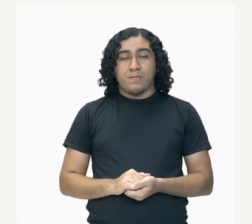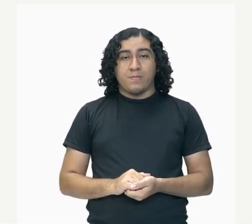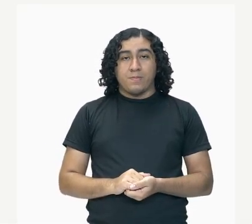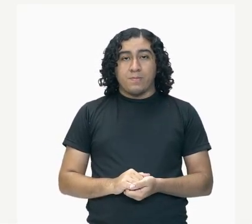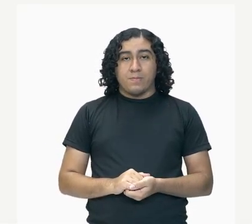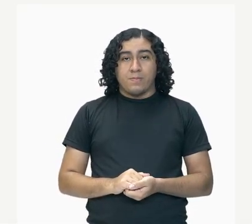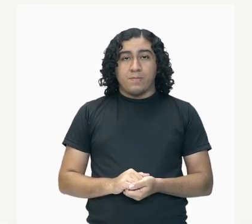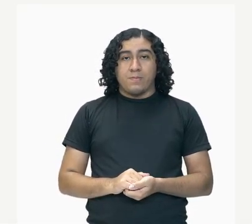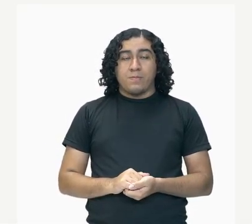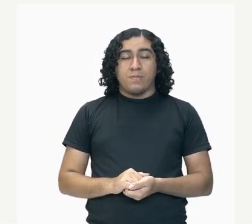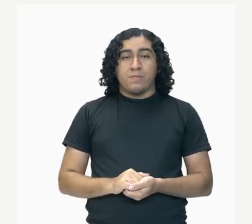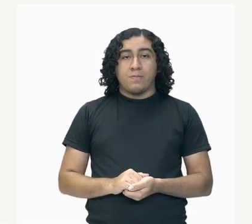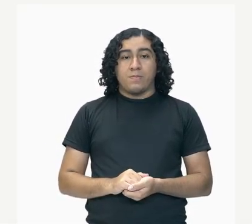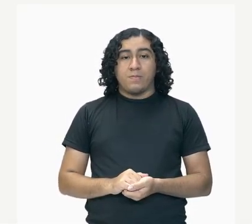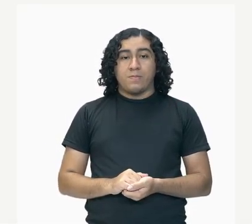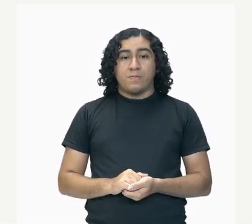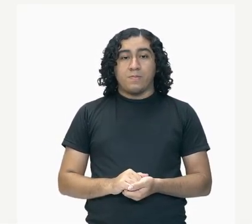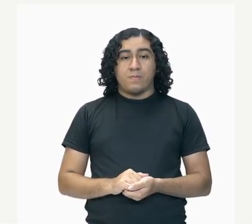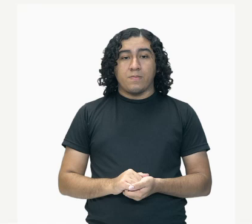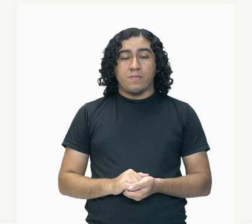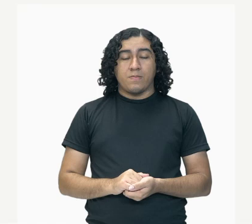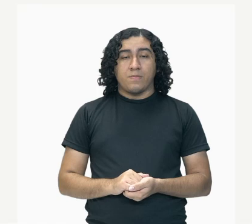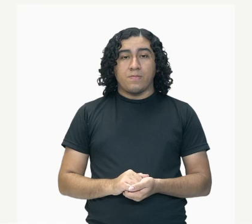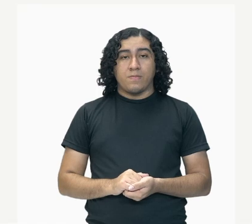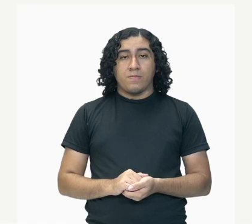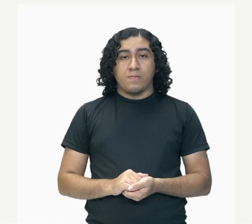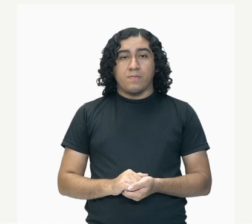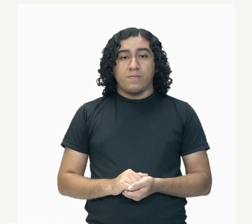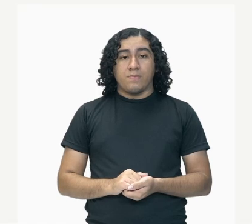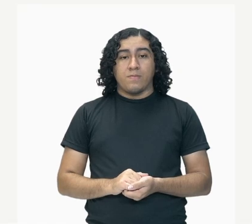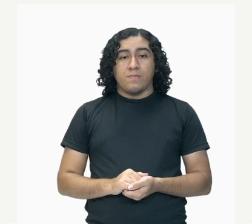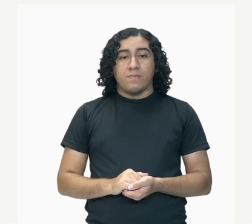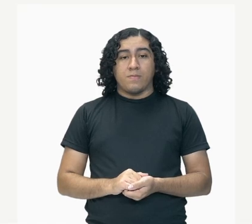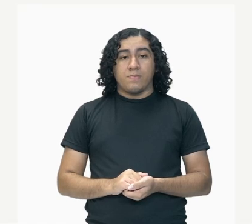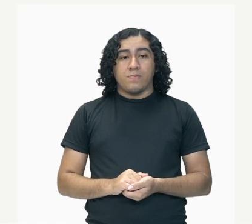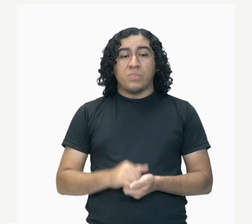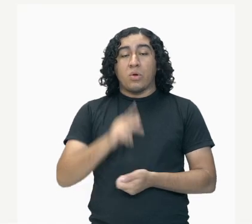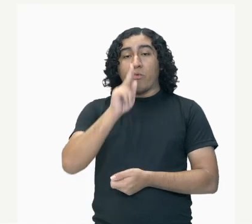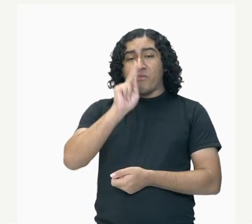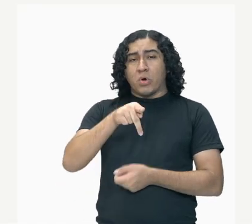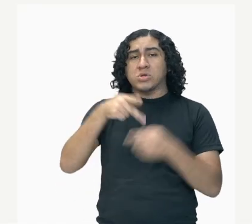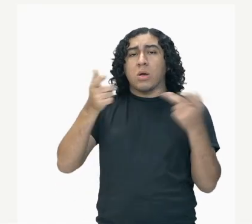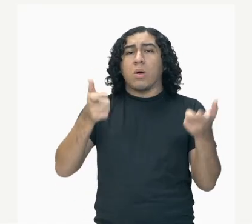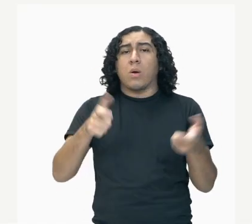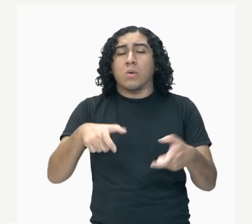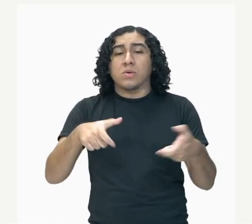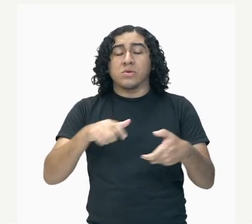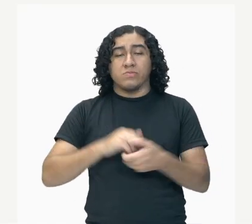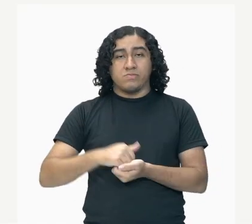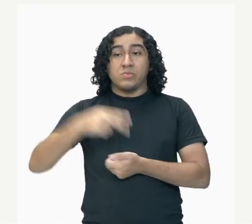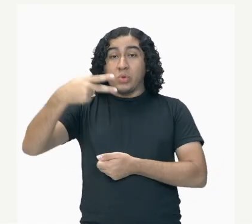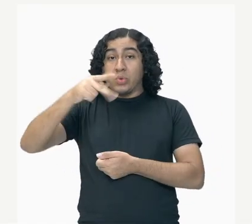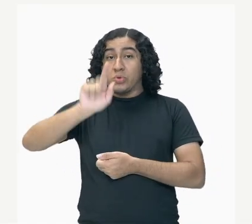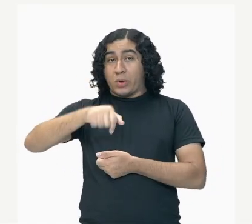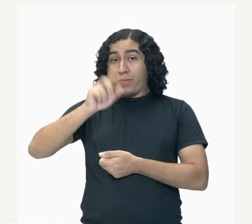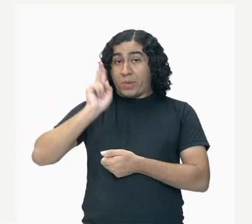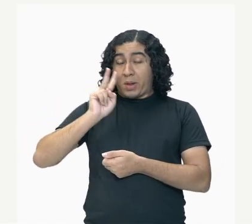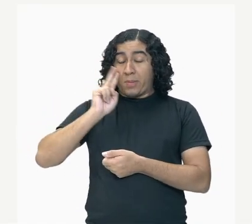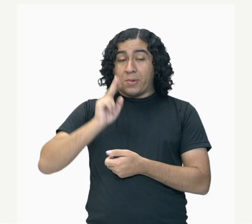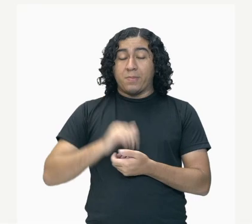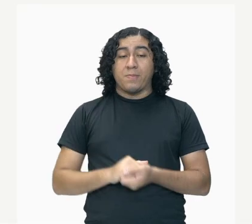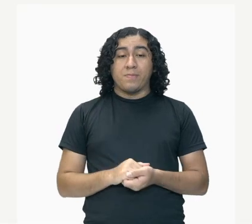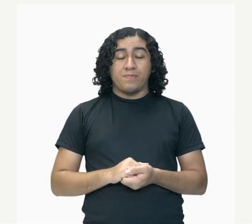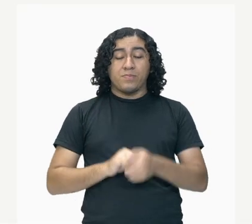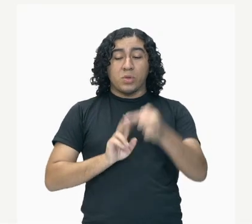pela densidade E aí lembra aqui ó força foi dada aqui ó 2000 e a densidade a gente